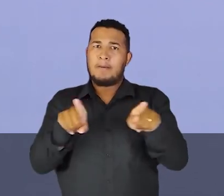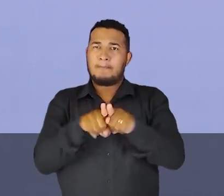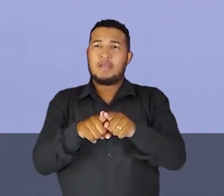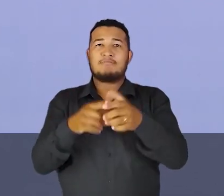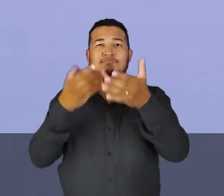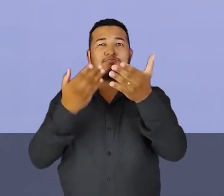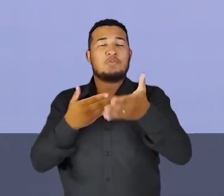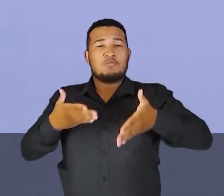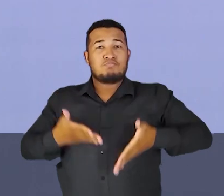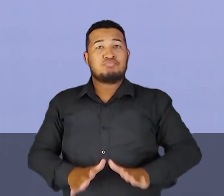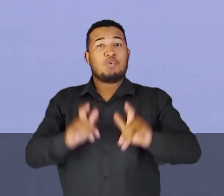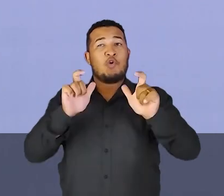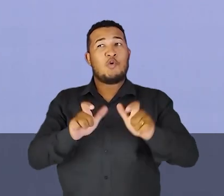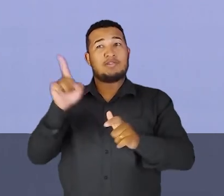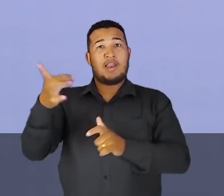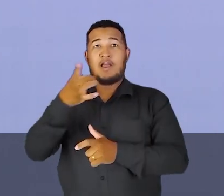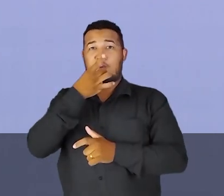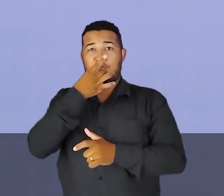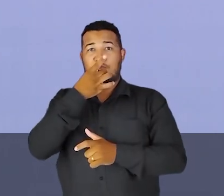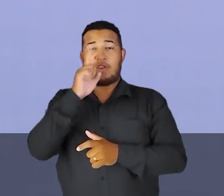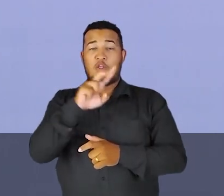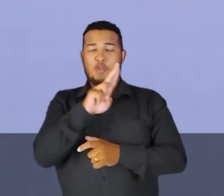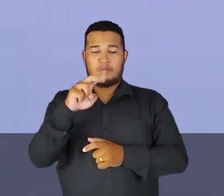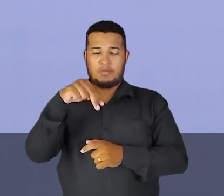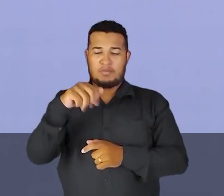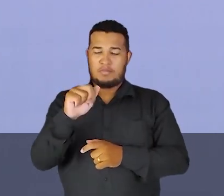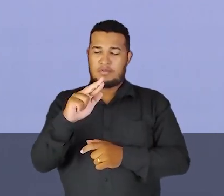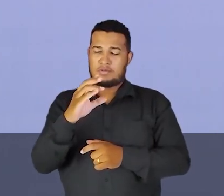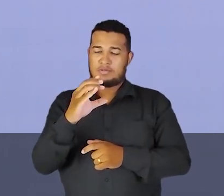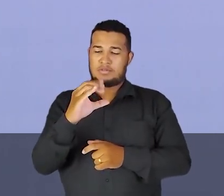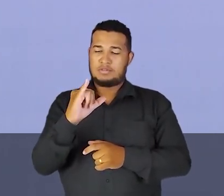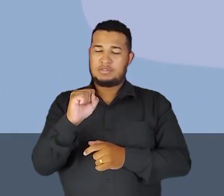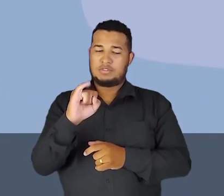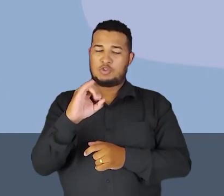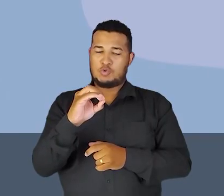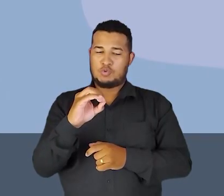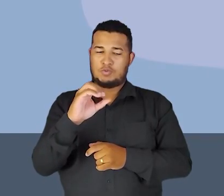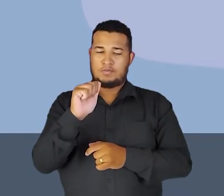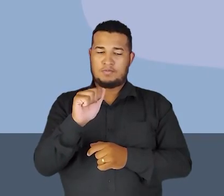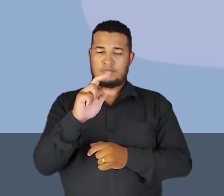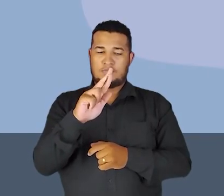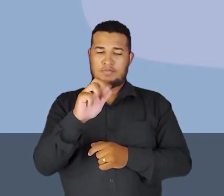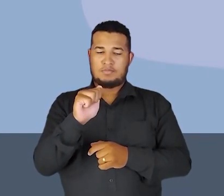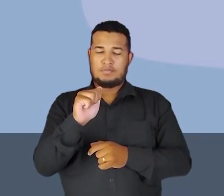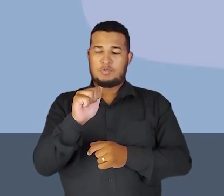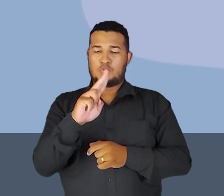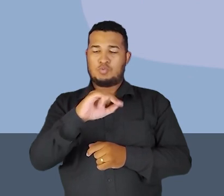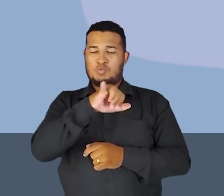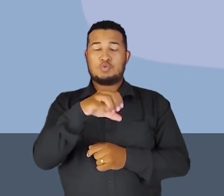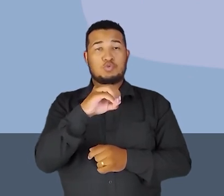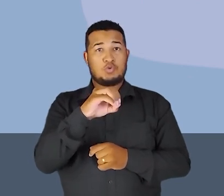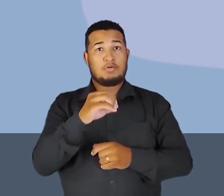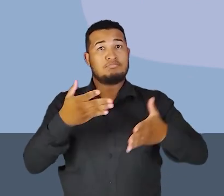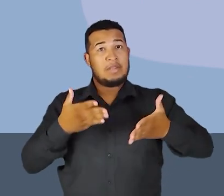nasceu em Cachoeiro de Itapemirim, é o Narciso Araújo. Veja na sua tela. Ele nasceu em 6 de agosto